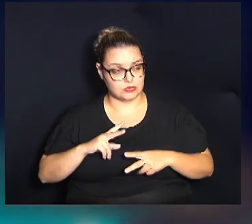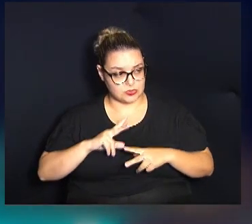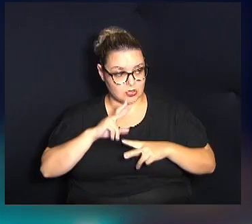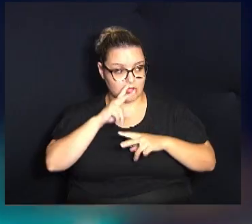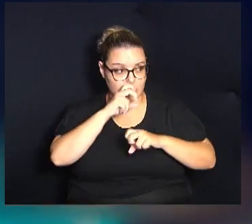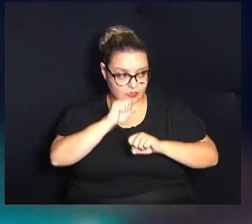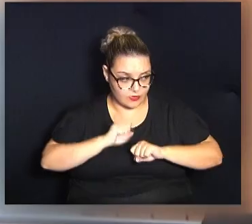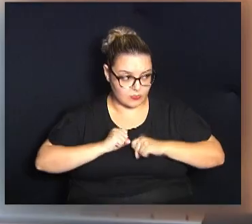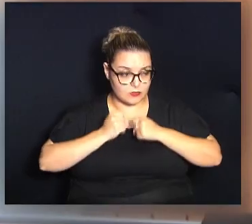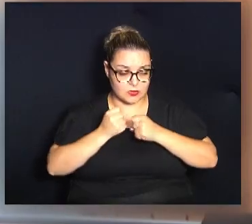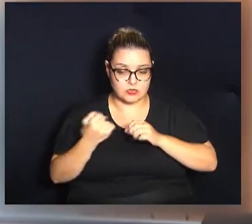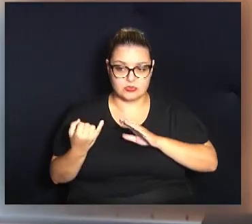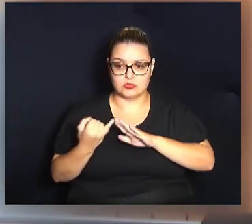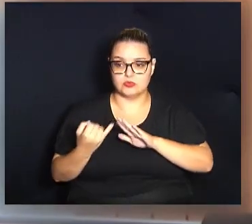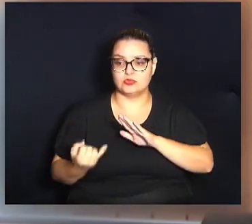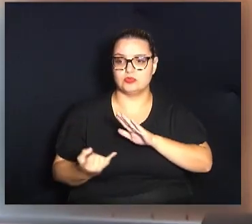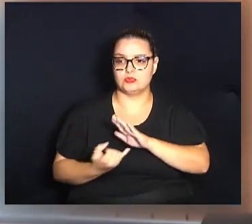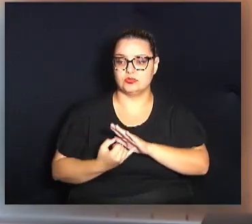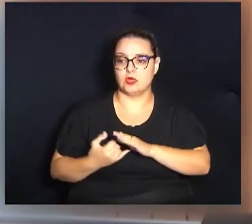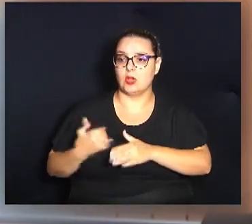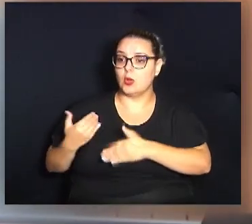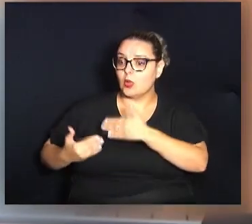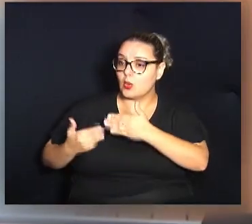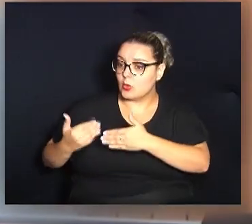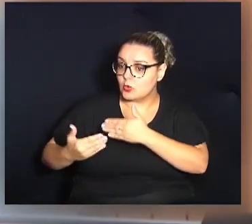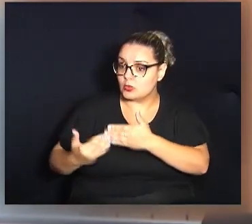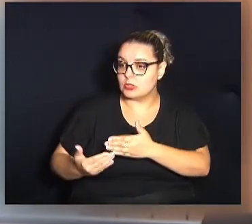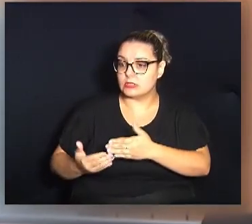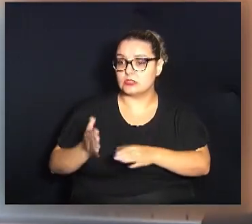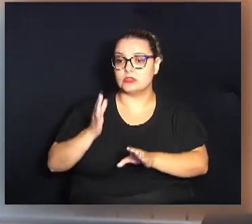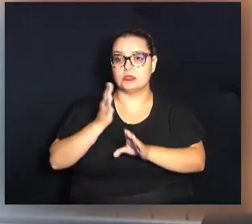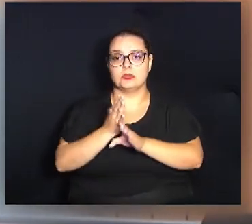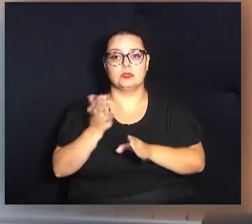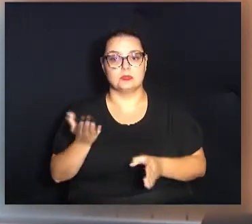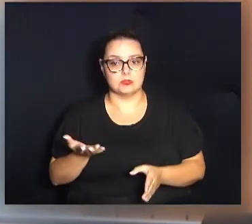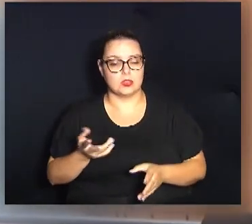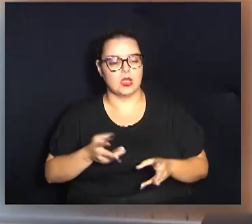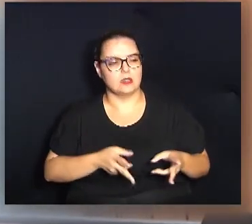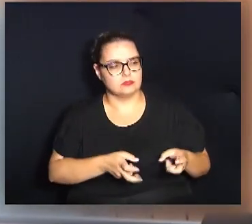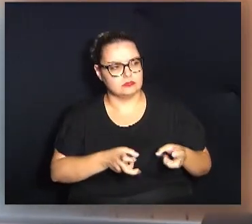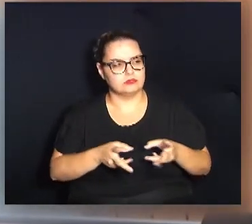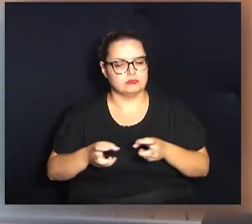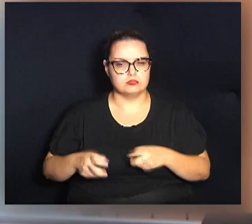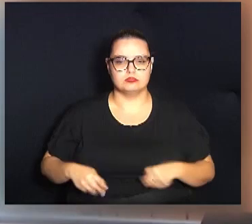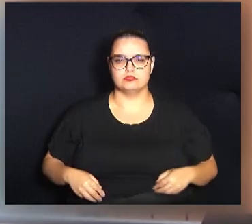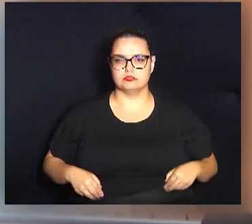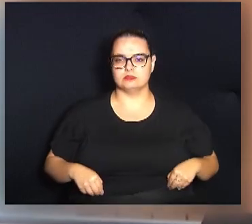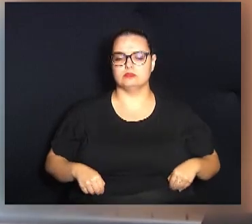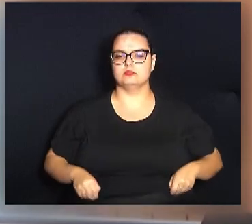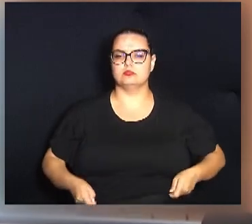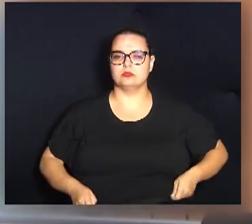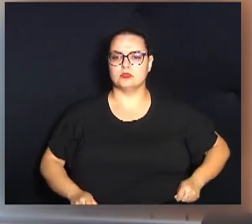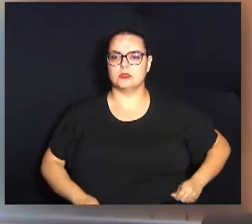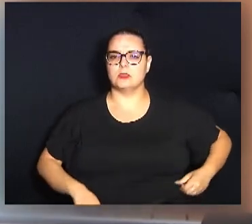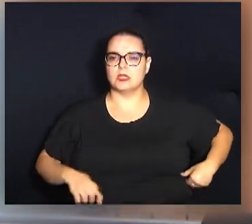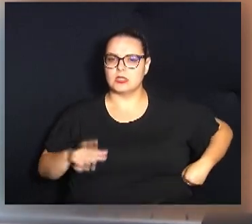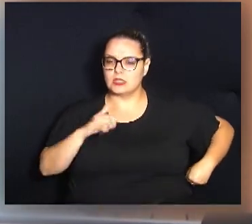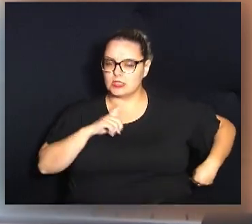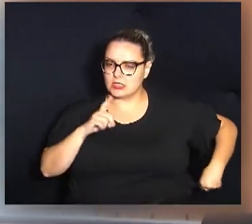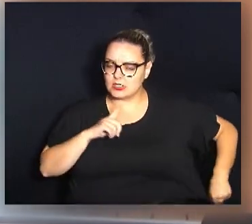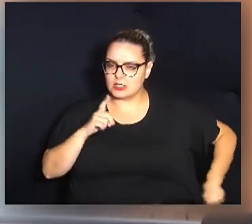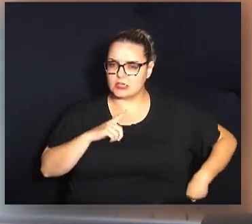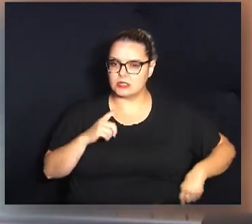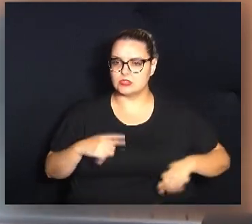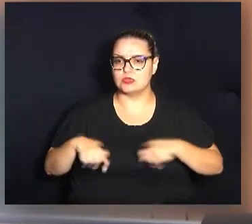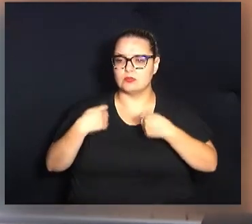fortalecimento institucional. Com o tempo, descobrimos, fomos percebendo que havia uma necessidade das entidades